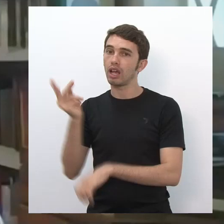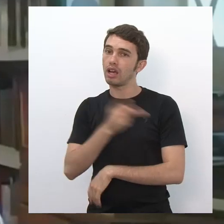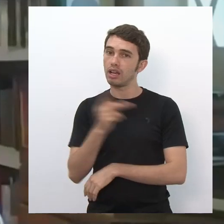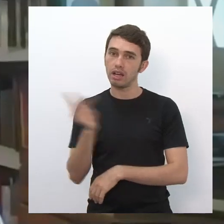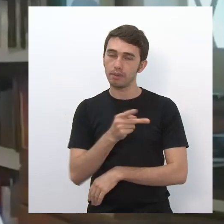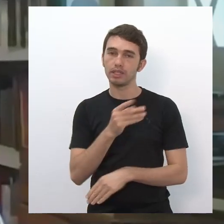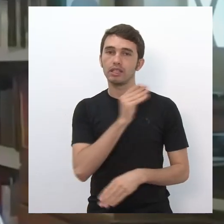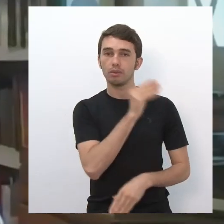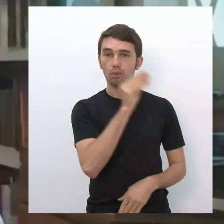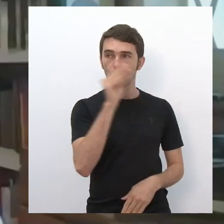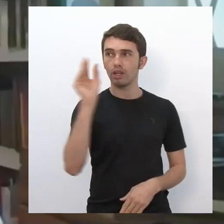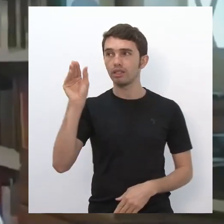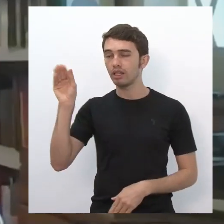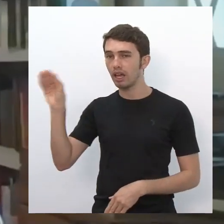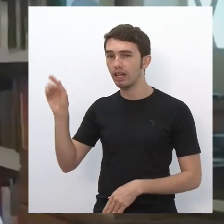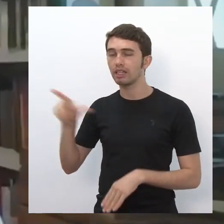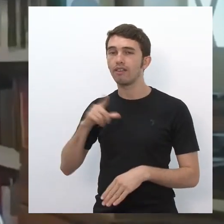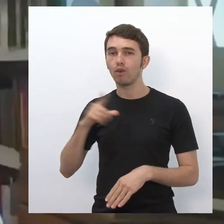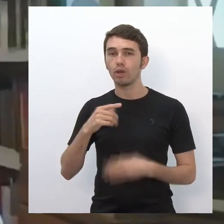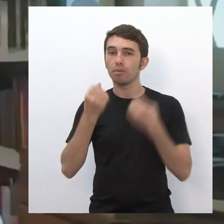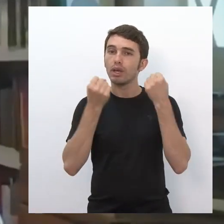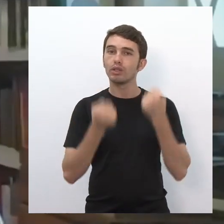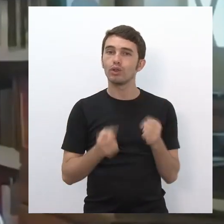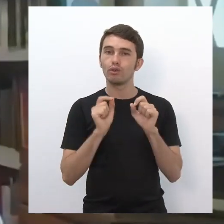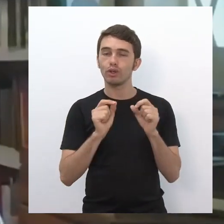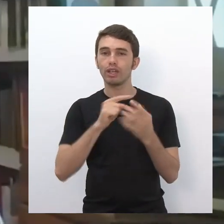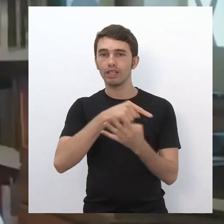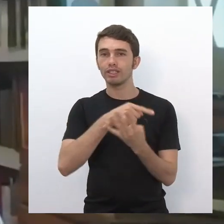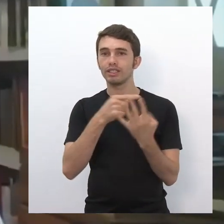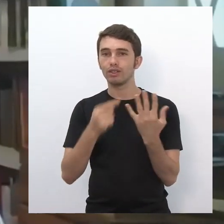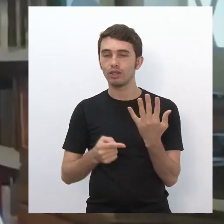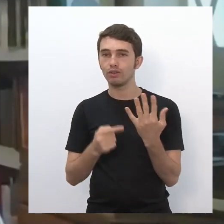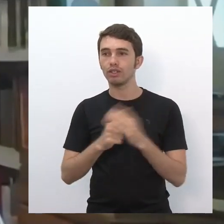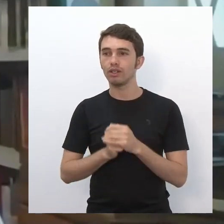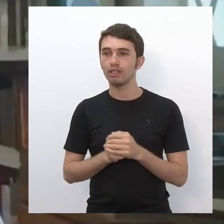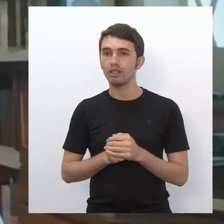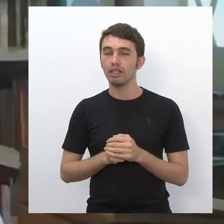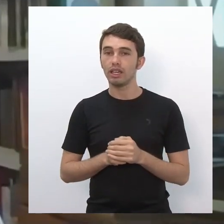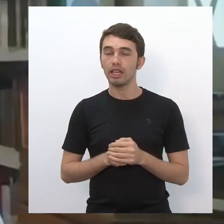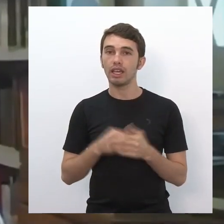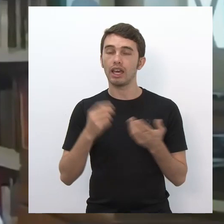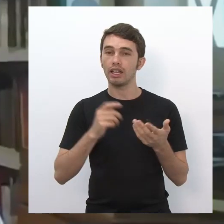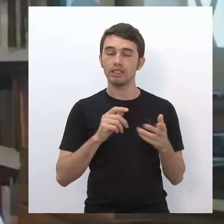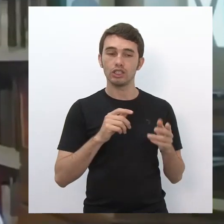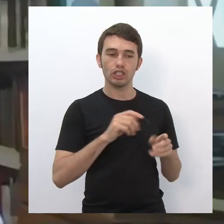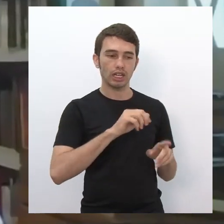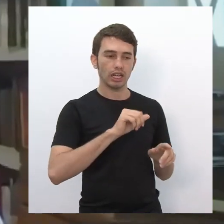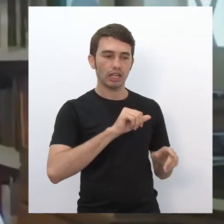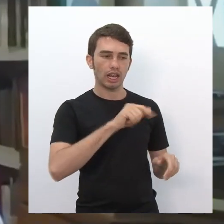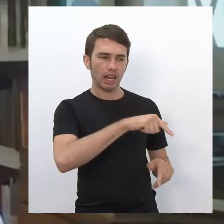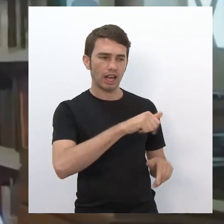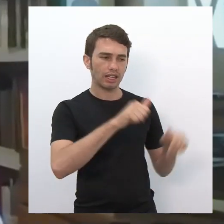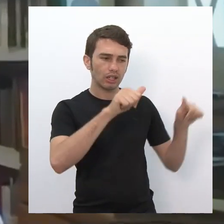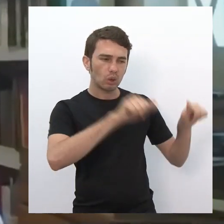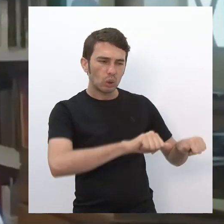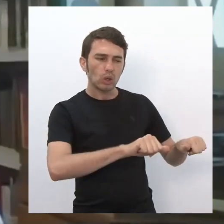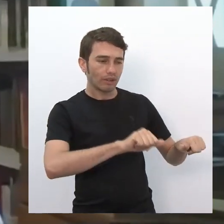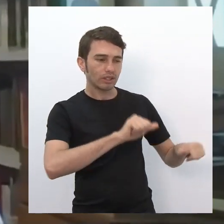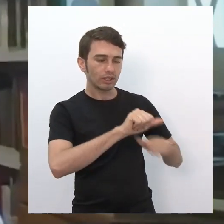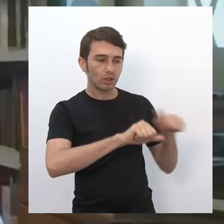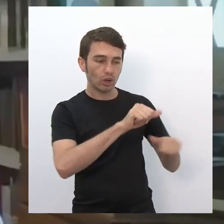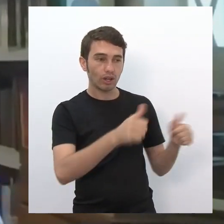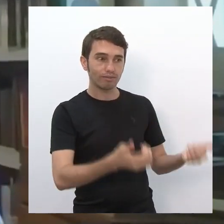o que pesou foram realmente esses dois fatores. Primeiro, o fator da revitalização, o fato de que